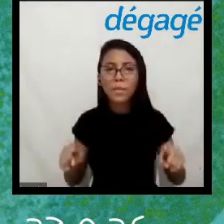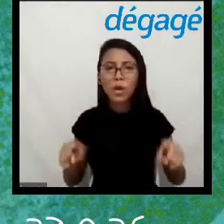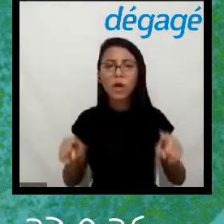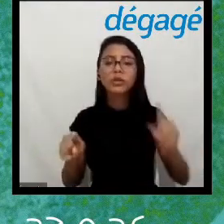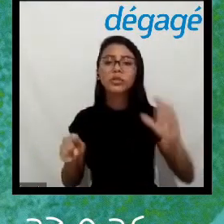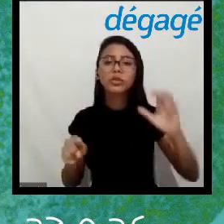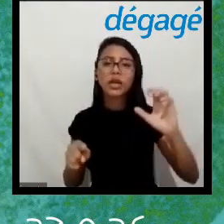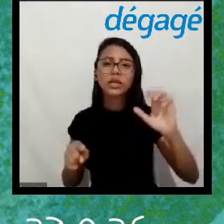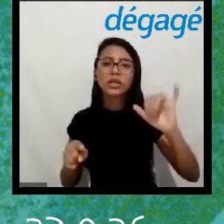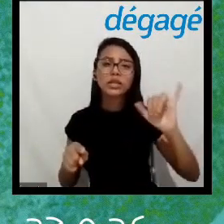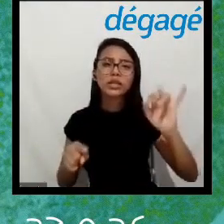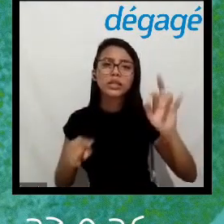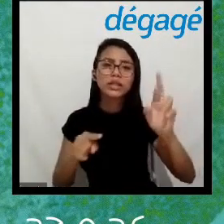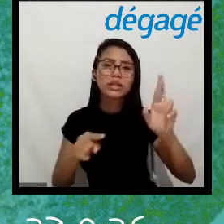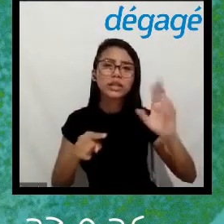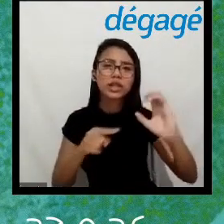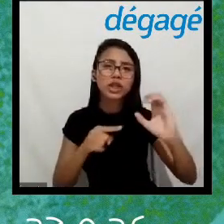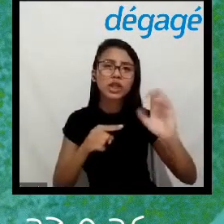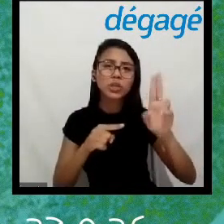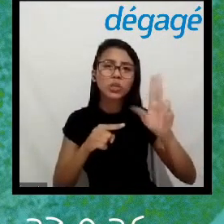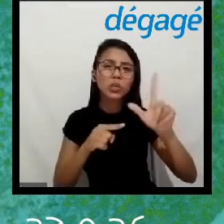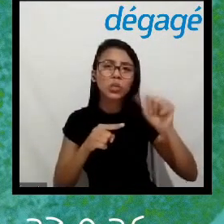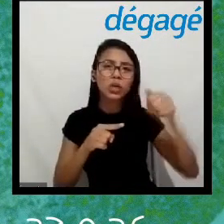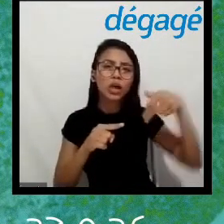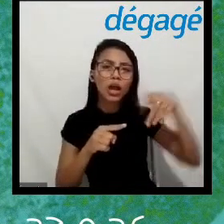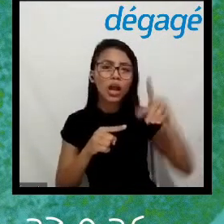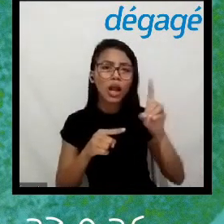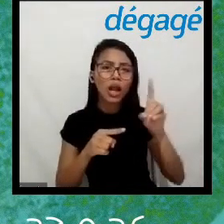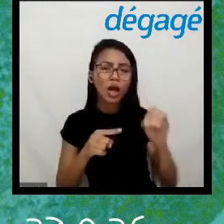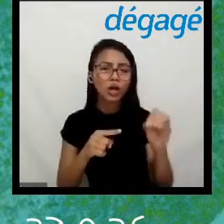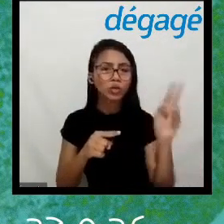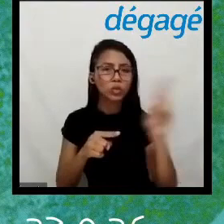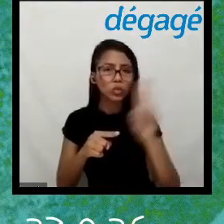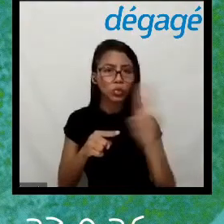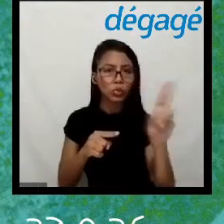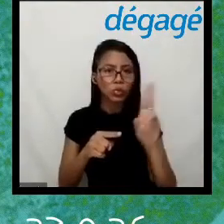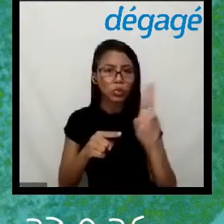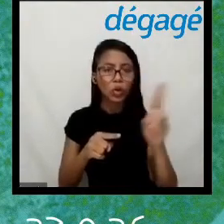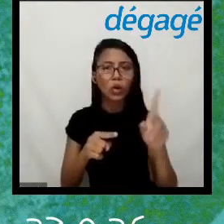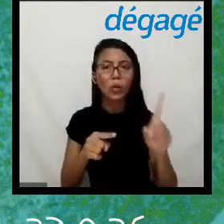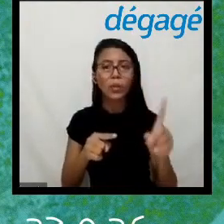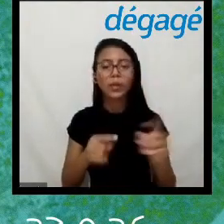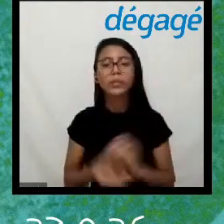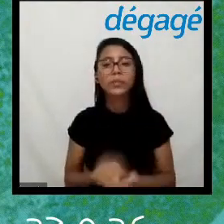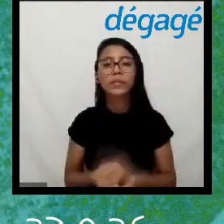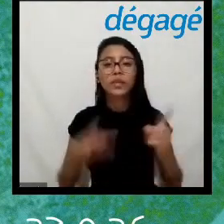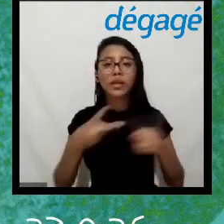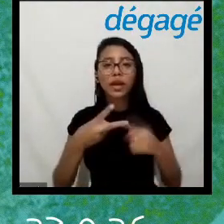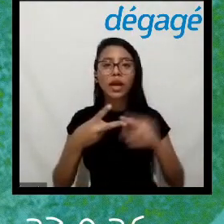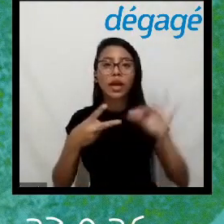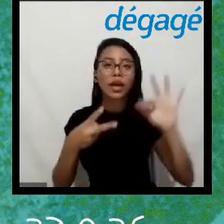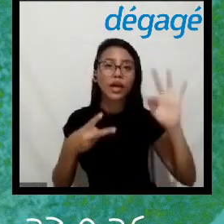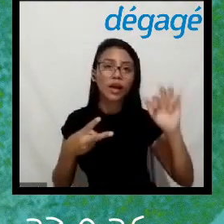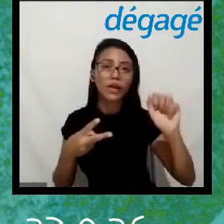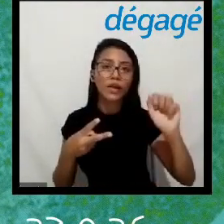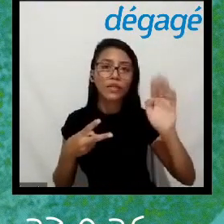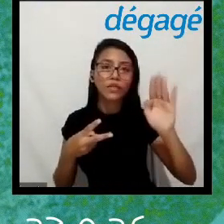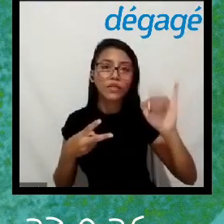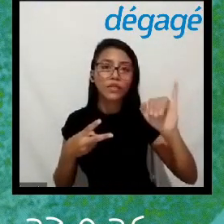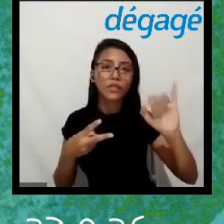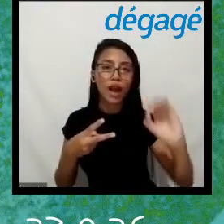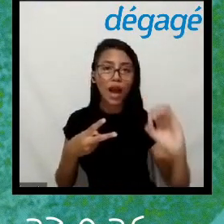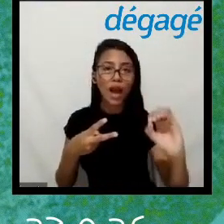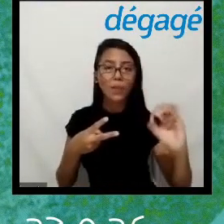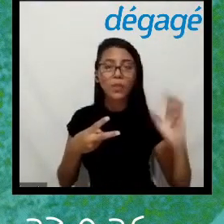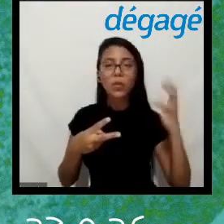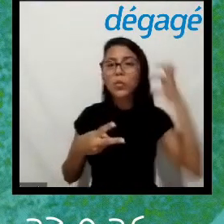Suas Inquietas Ações. E de Fábio Dória, com o tema A Música e o Autismo. E o debate